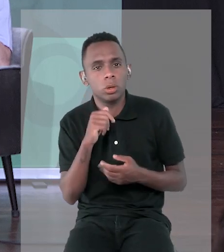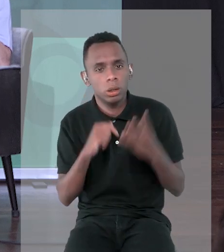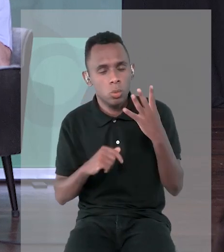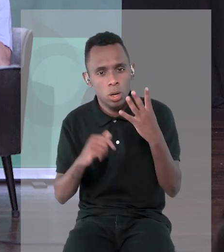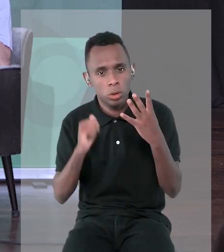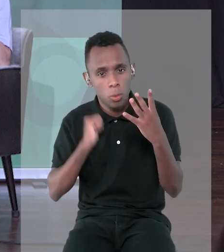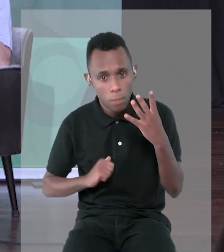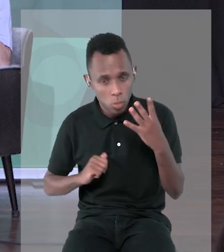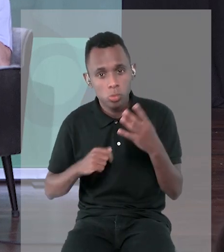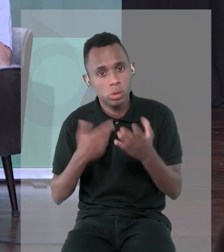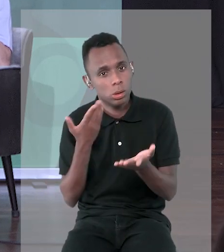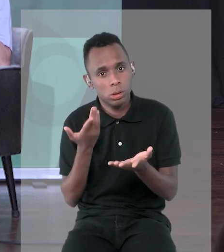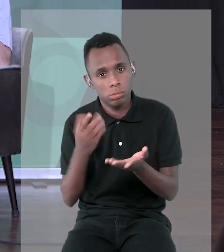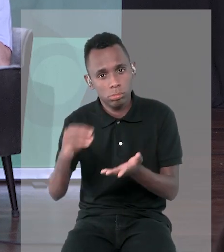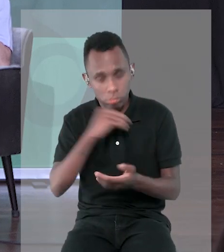né,